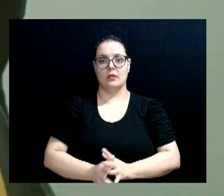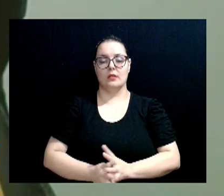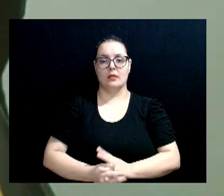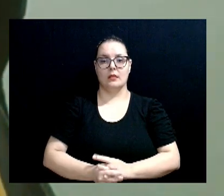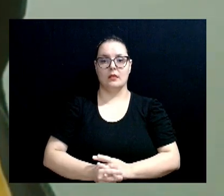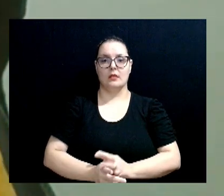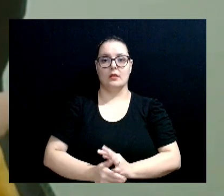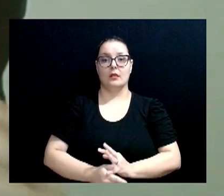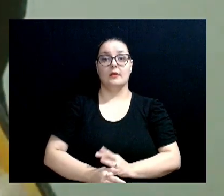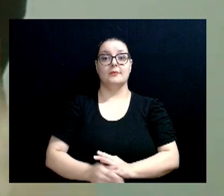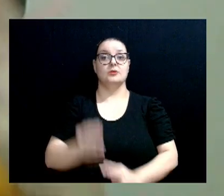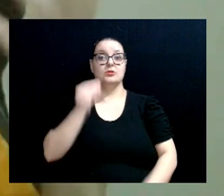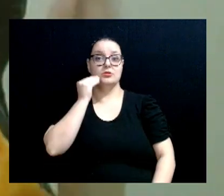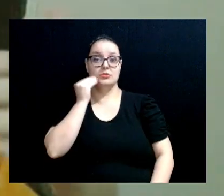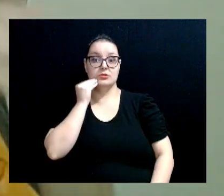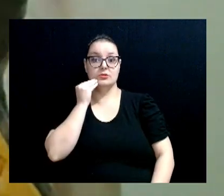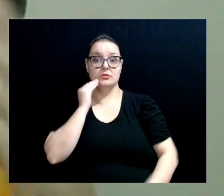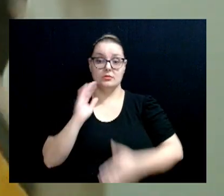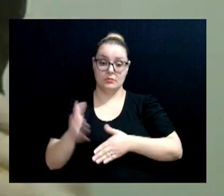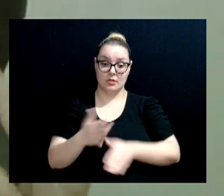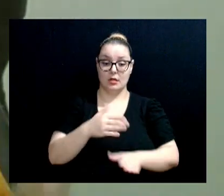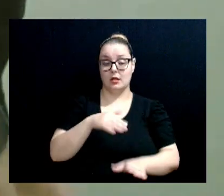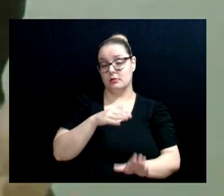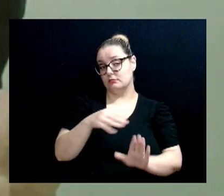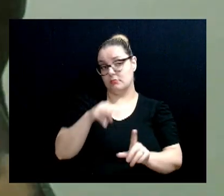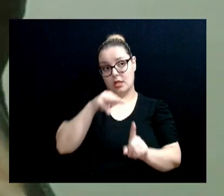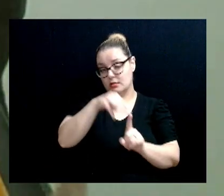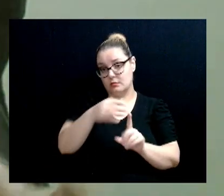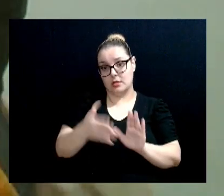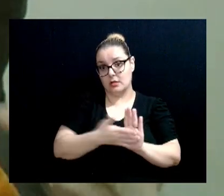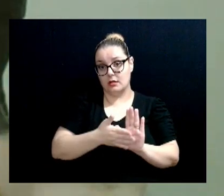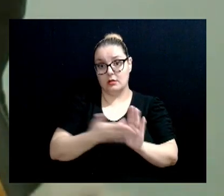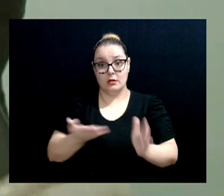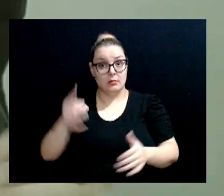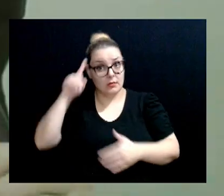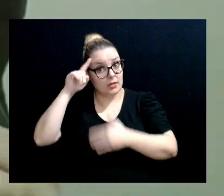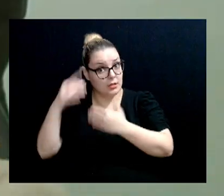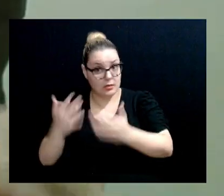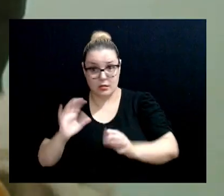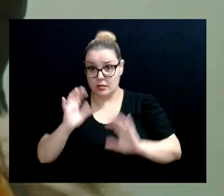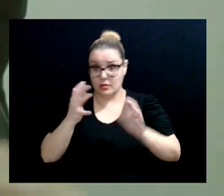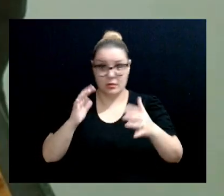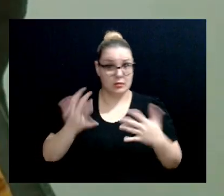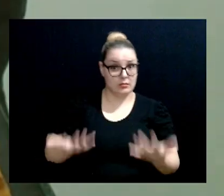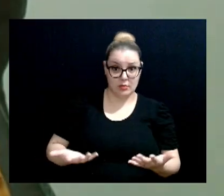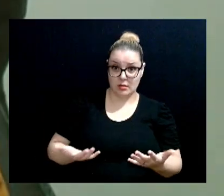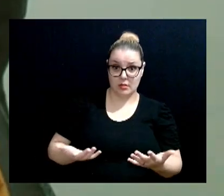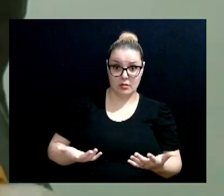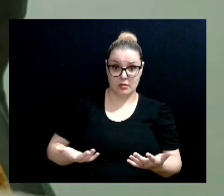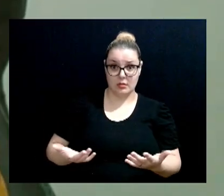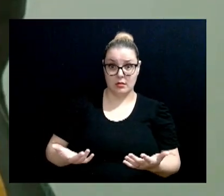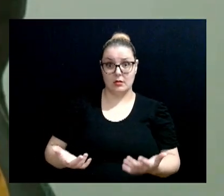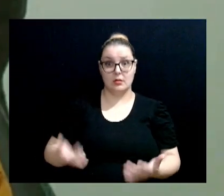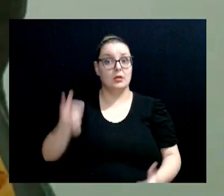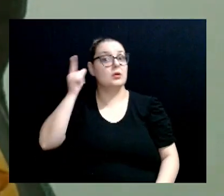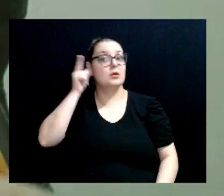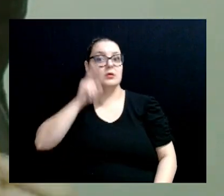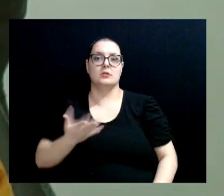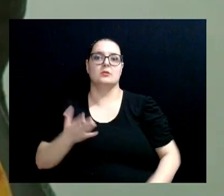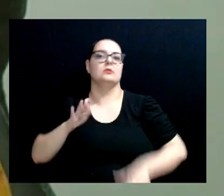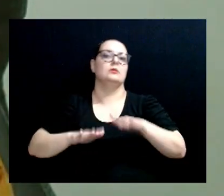se propõe, mas a vida, o dia a dia vai acontecendo e a gente não consegue muitas vezes